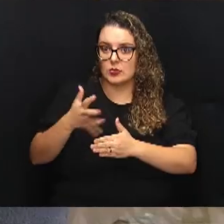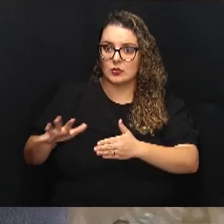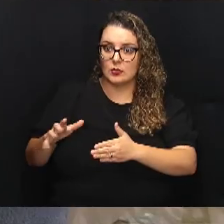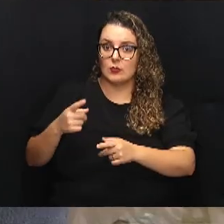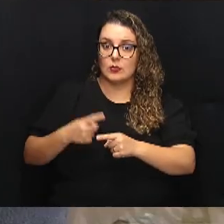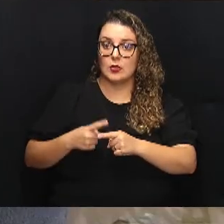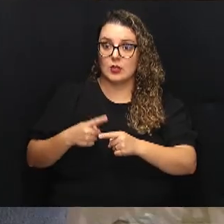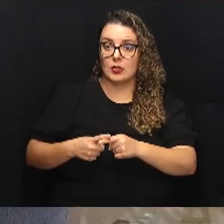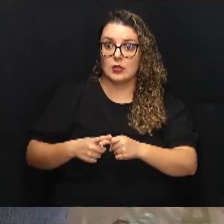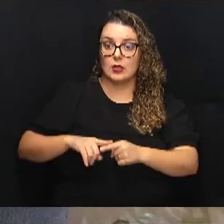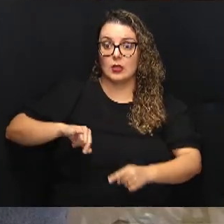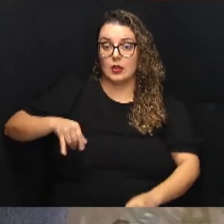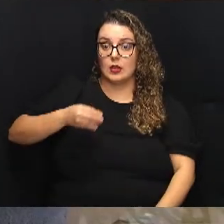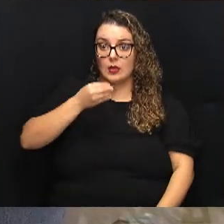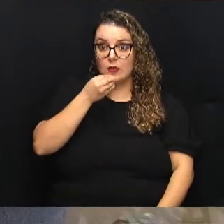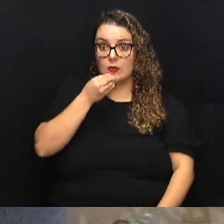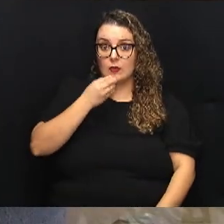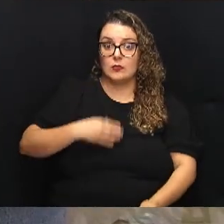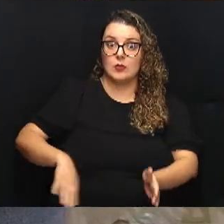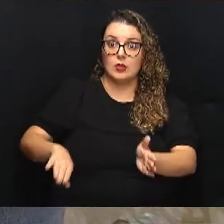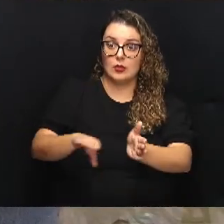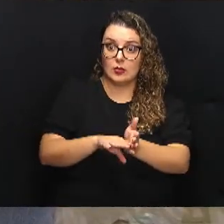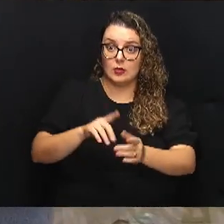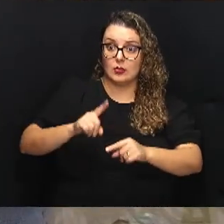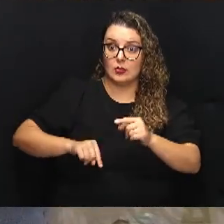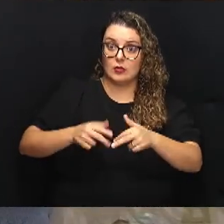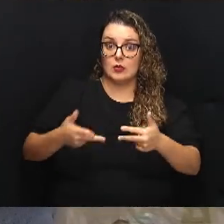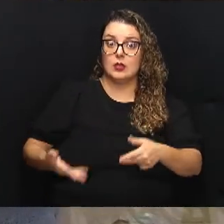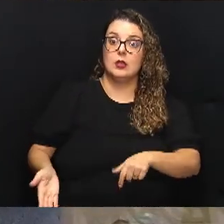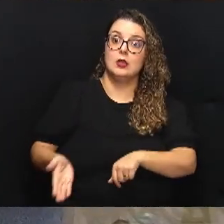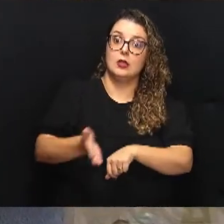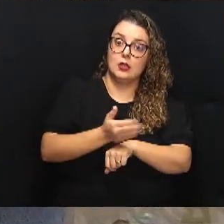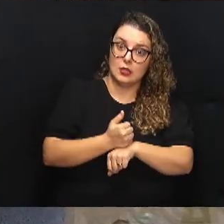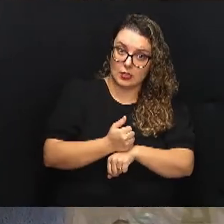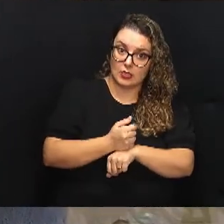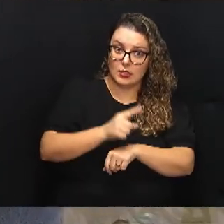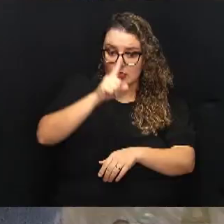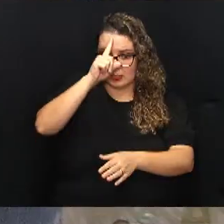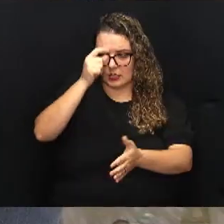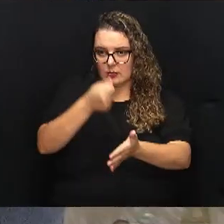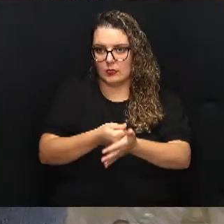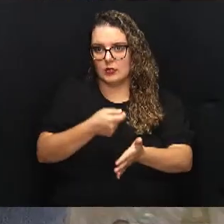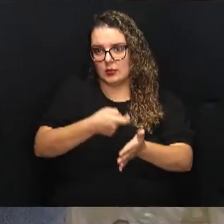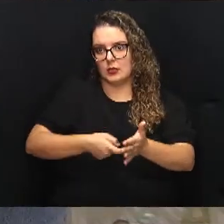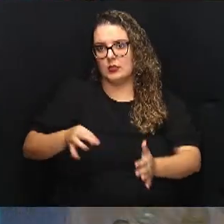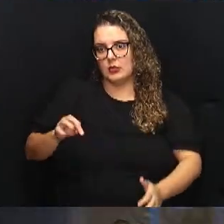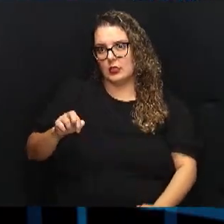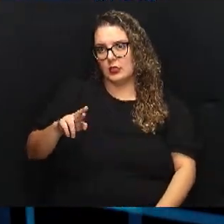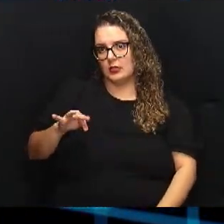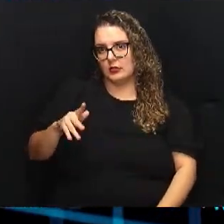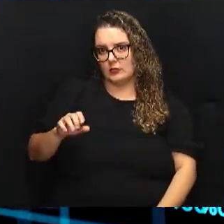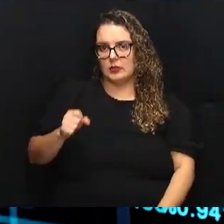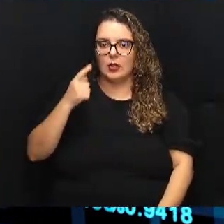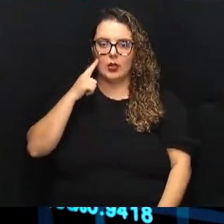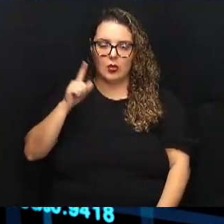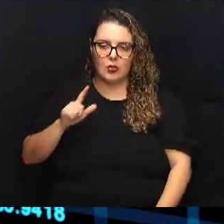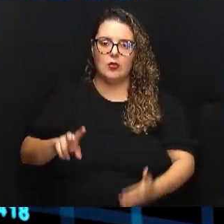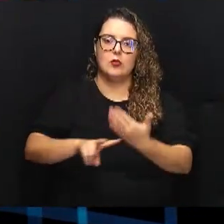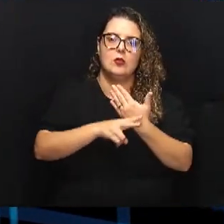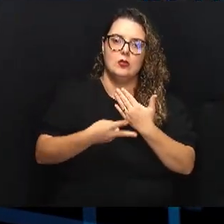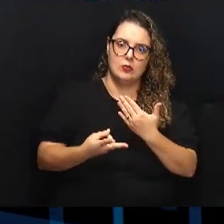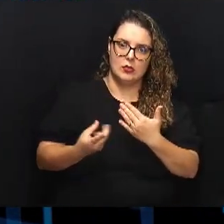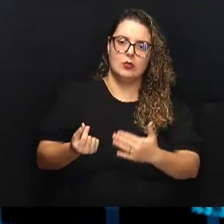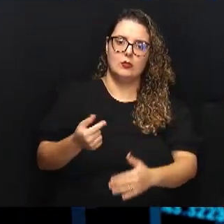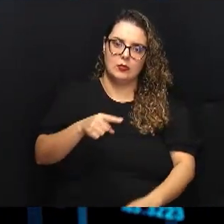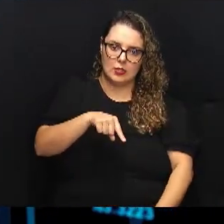querendo aproveitar a chegada do material antes da imposição dessas tarifas. Obviamente, porque isso vai impactar no preço deles.